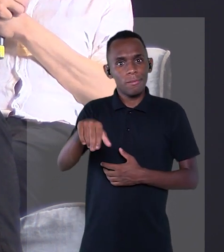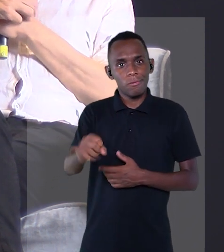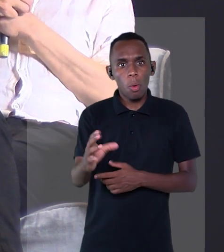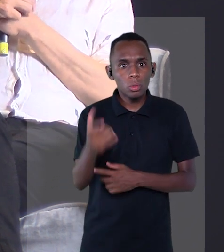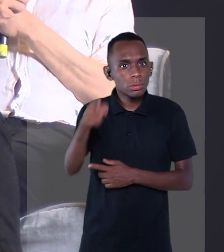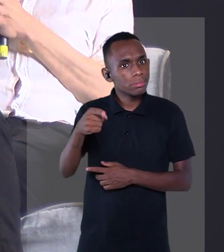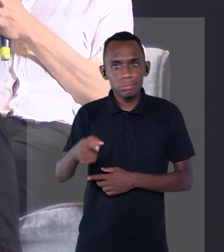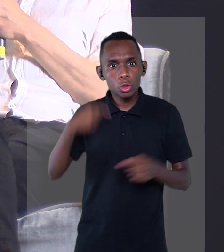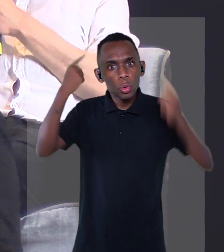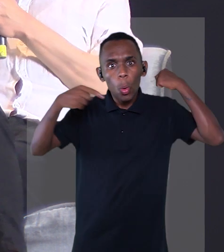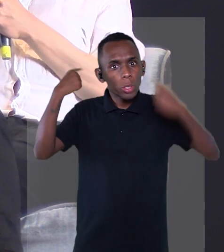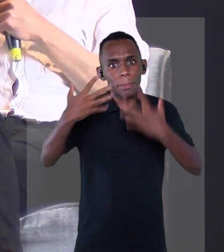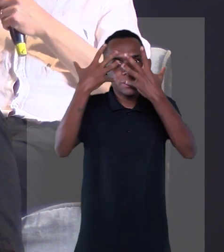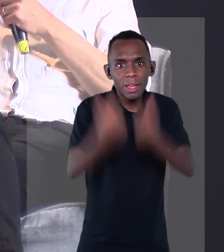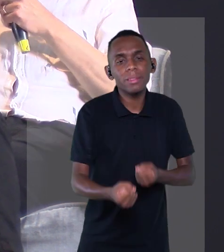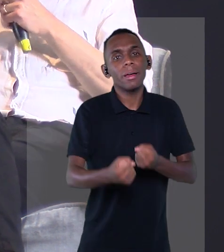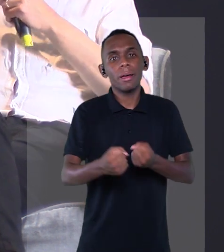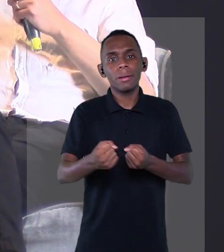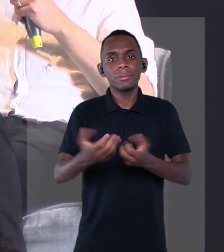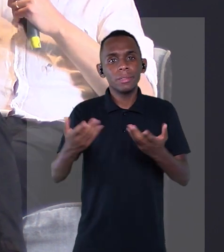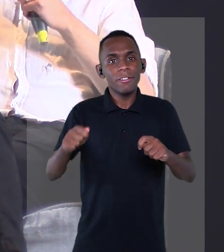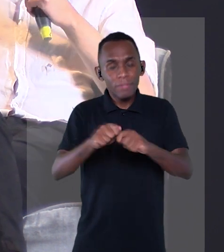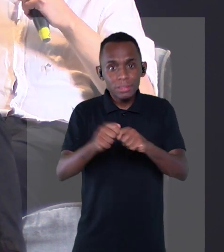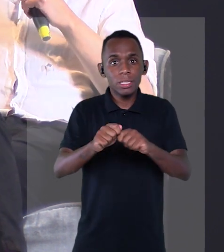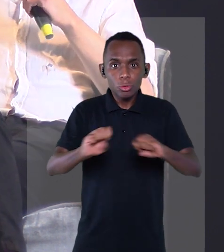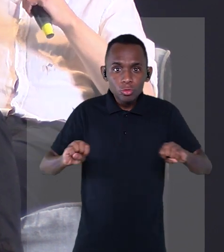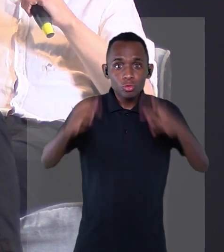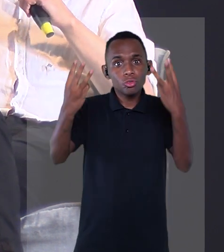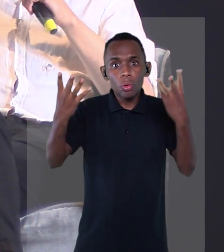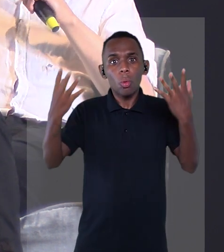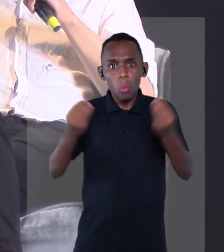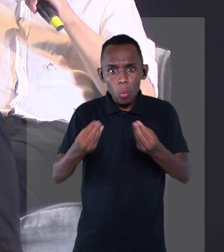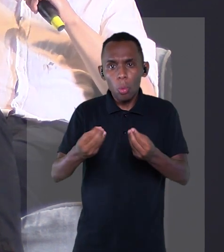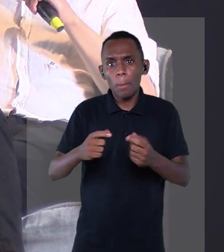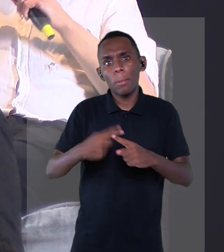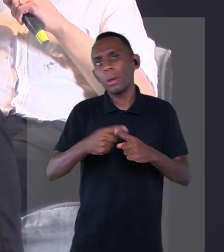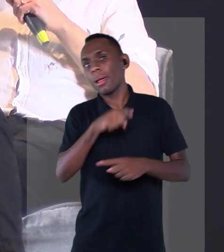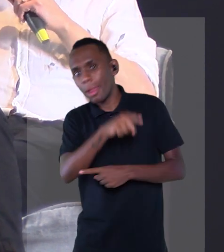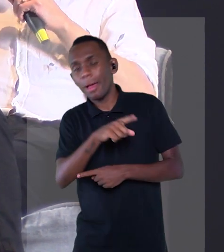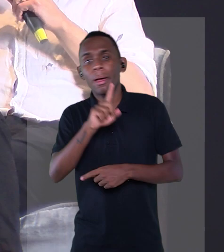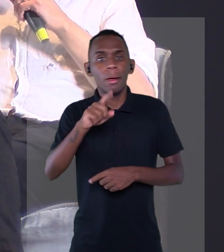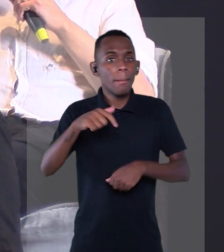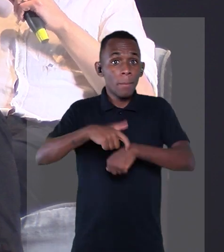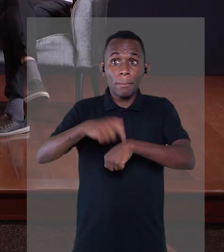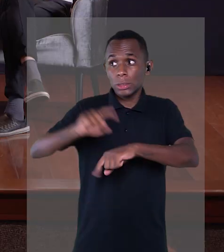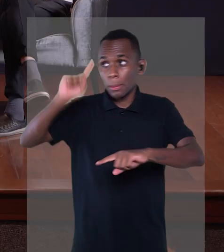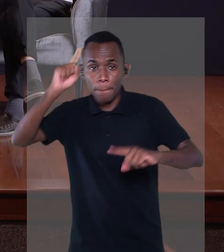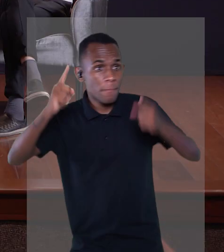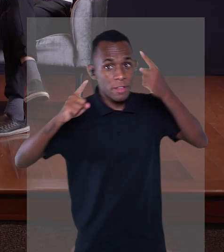maluco, para botar aquilo no palco, né, com aquele grau de improvisação, né,